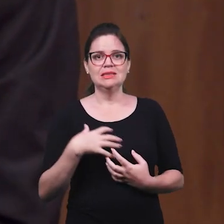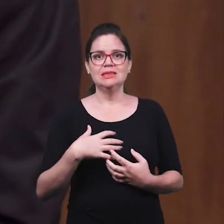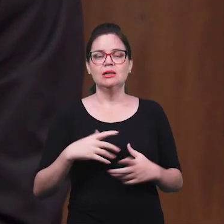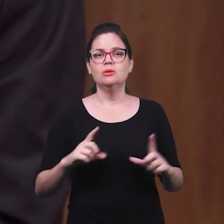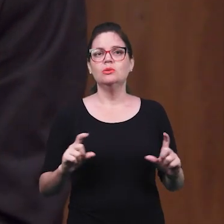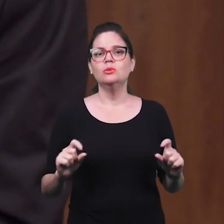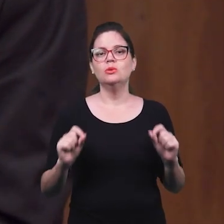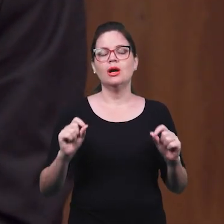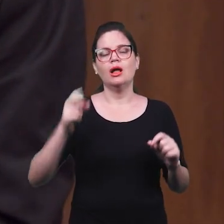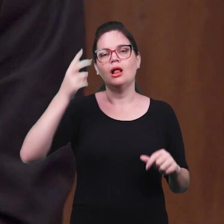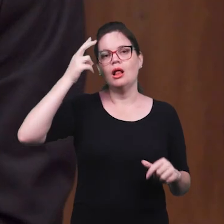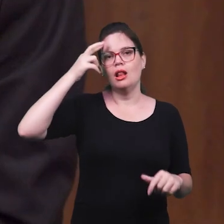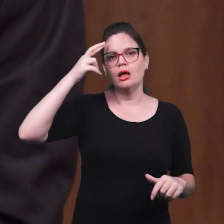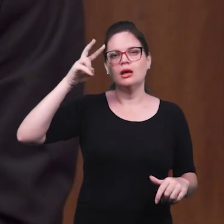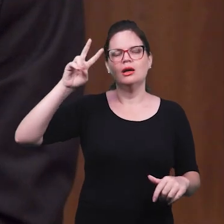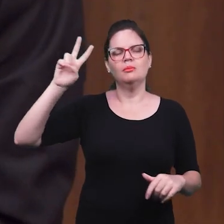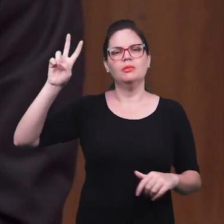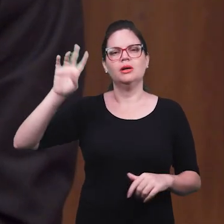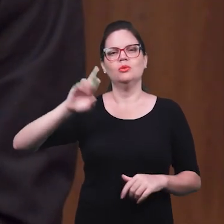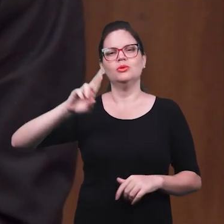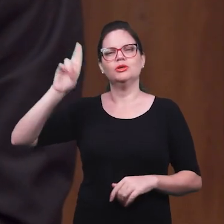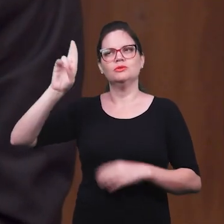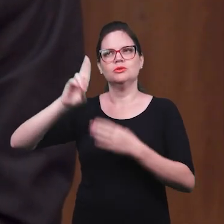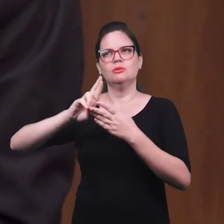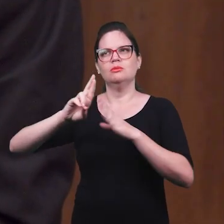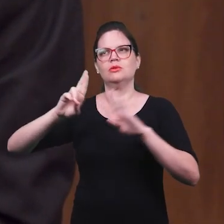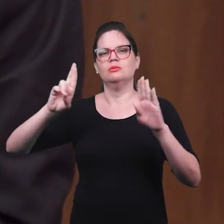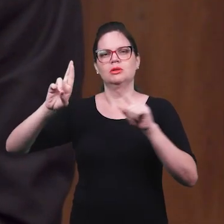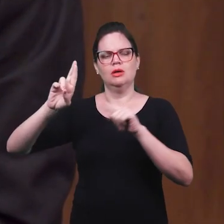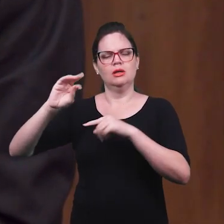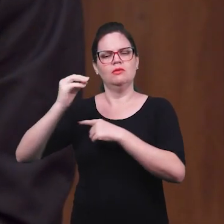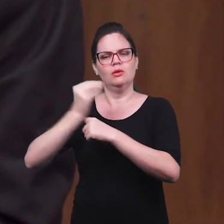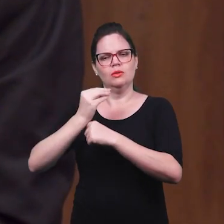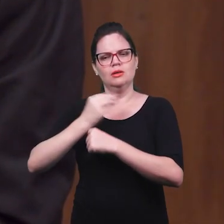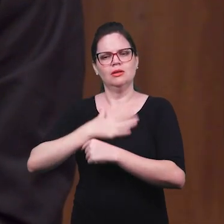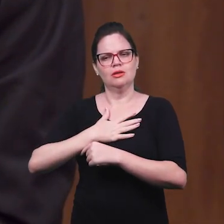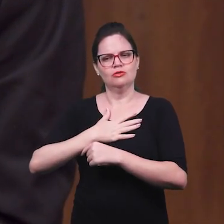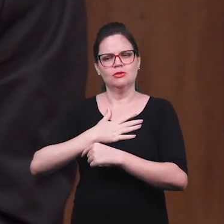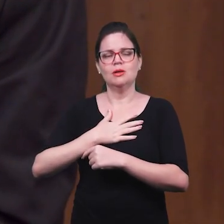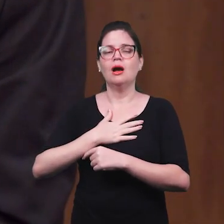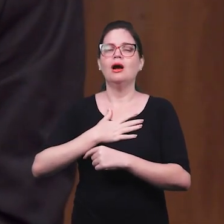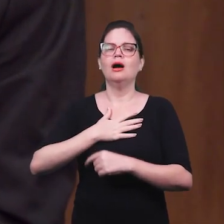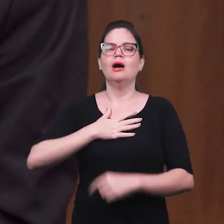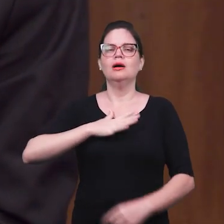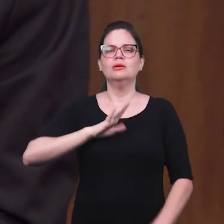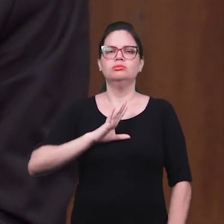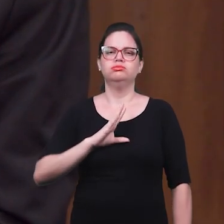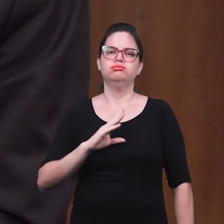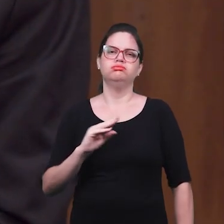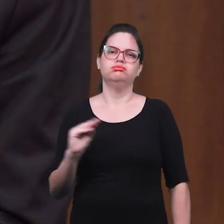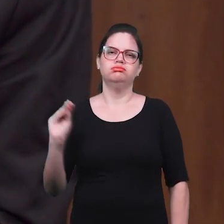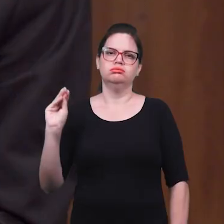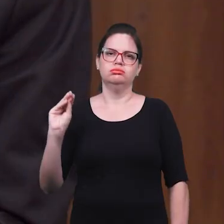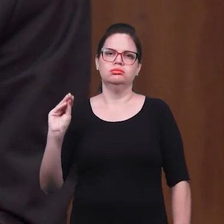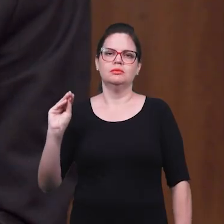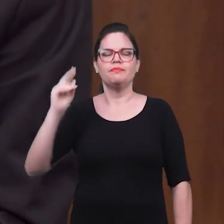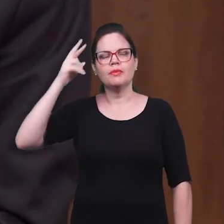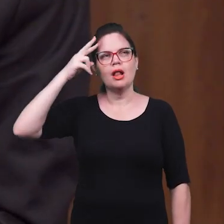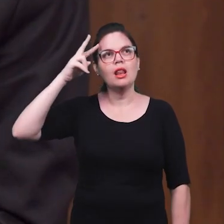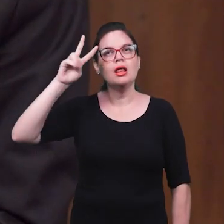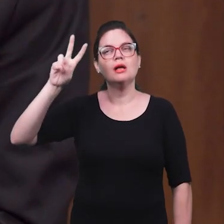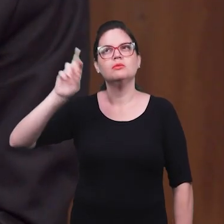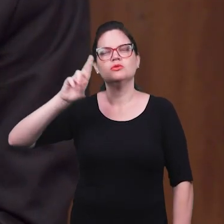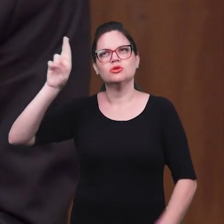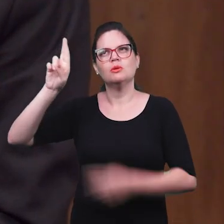memória. Você começar a lembrar das promessas. Ele prometeu que vai cuidar de mim. Ele prometeu que vai salvar meus